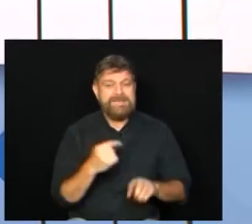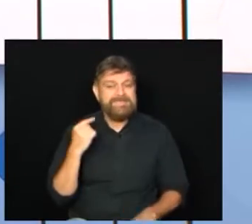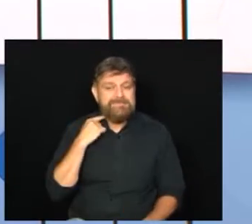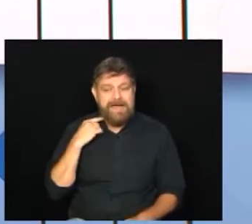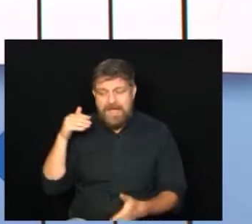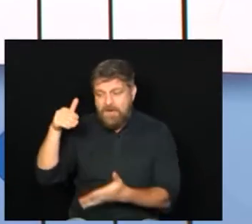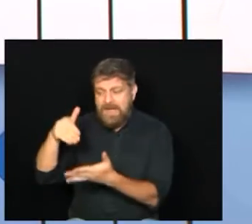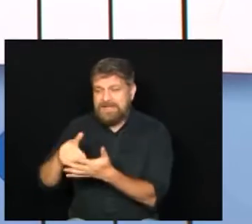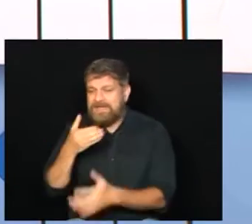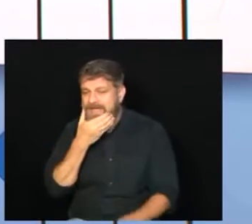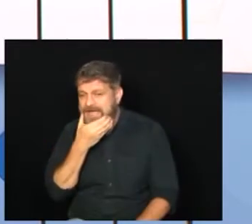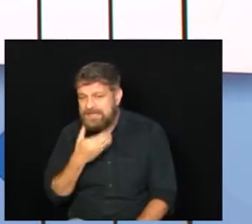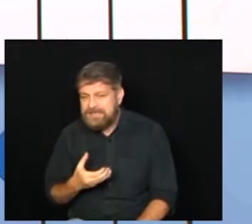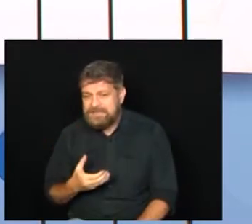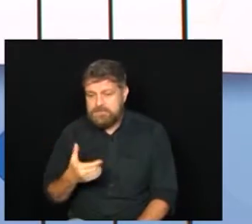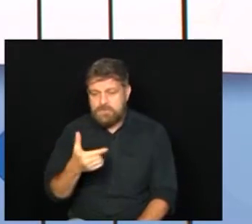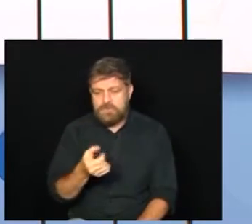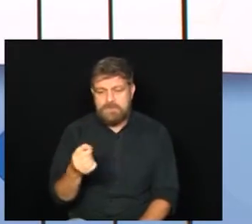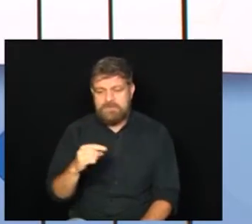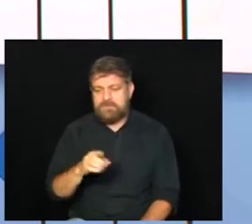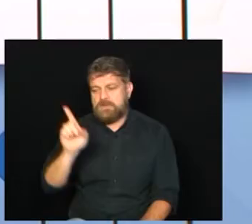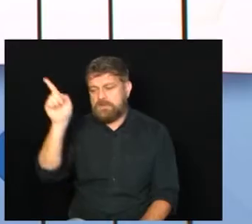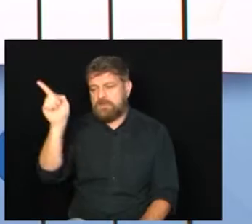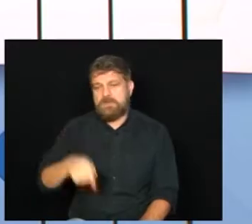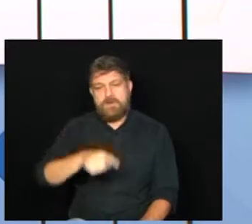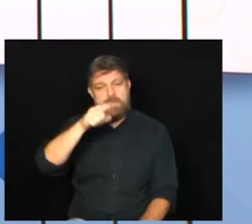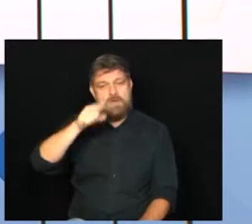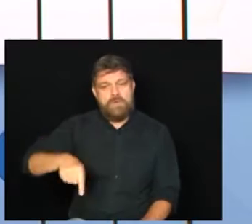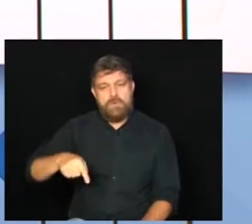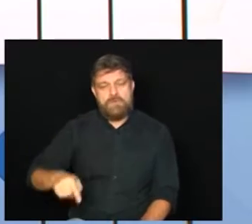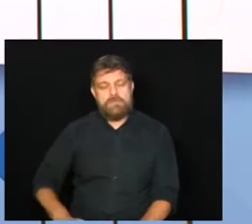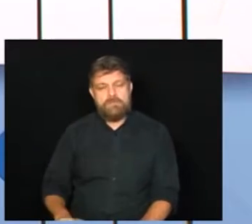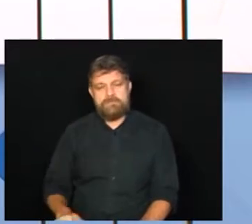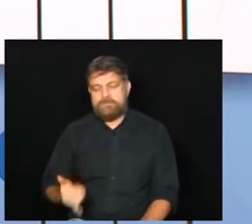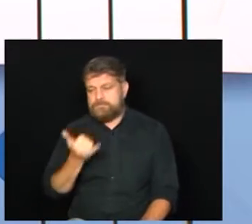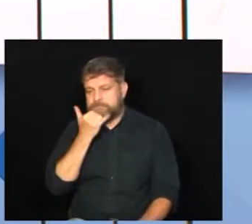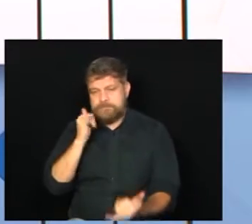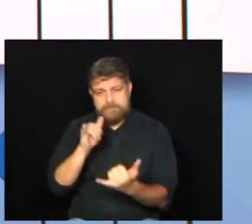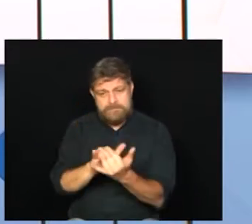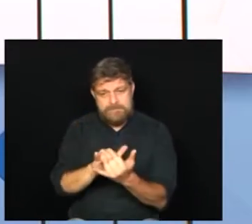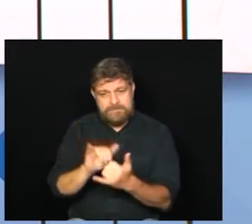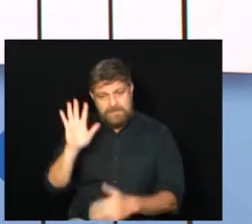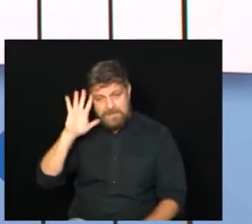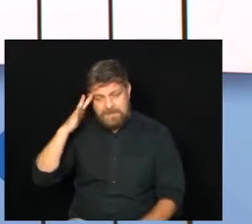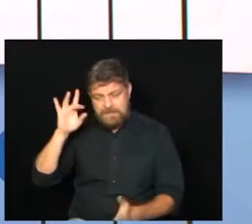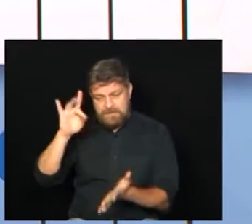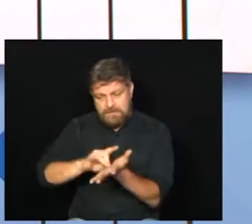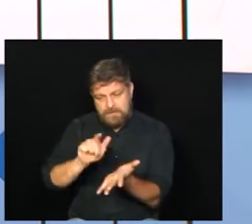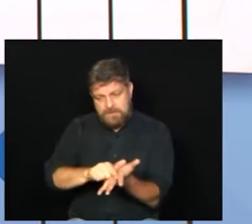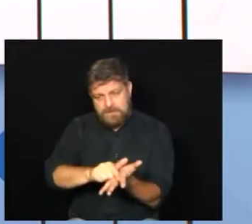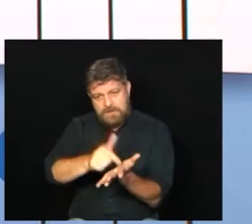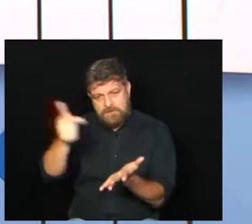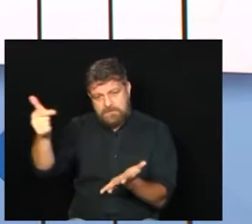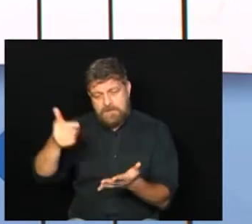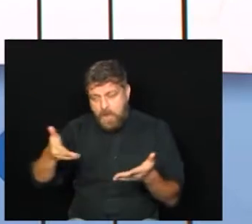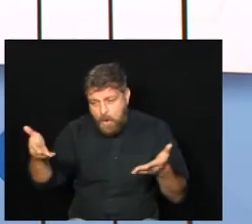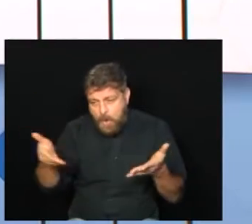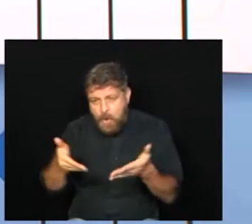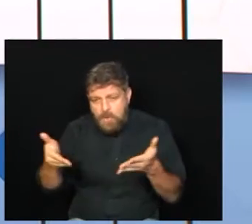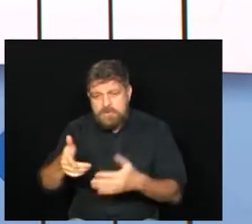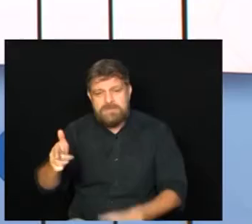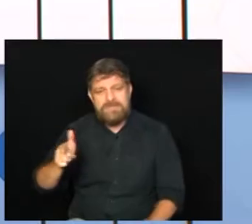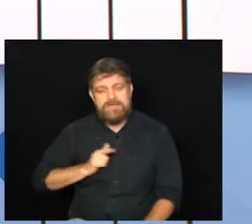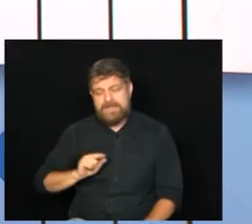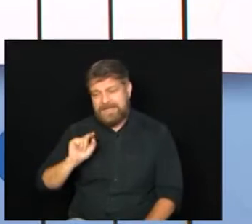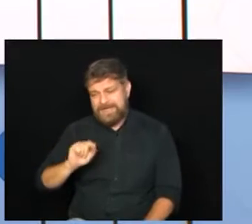de 2020 estão canceladas. A decisão foi publicada no Diário Oficial de hoje e